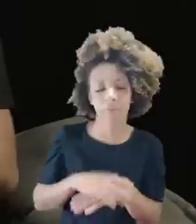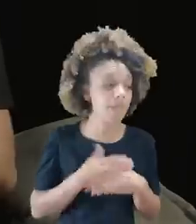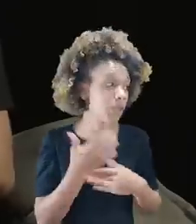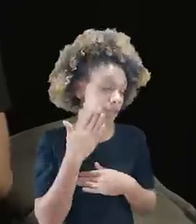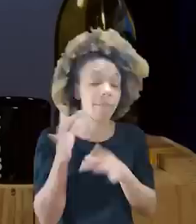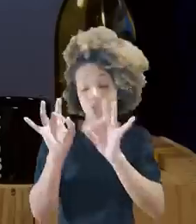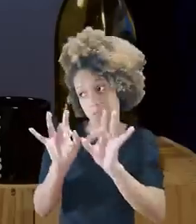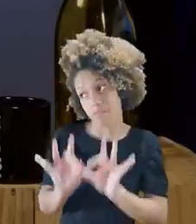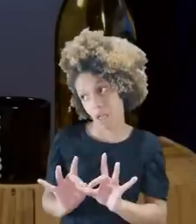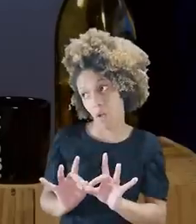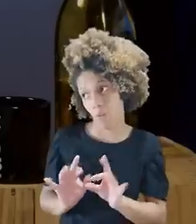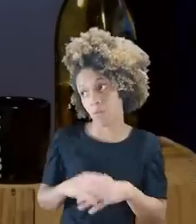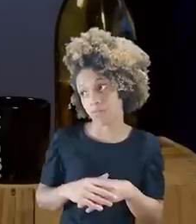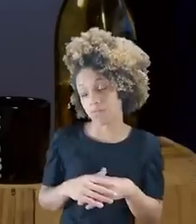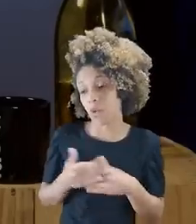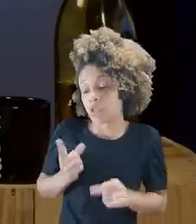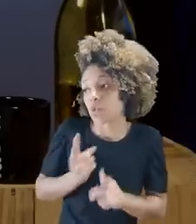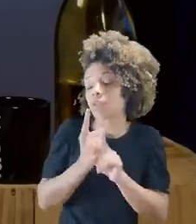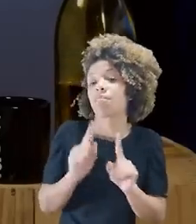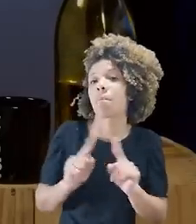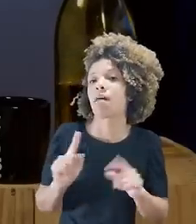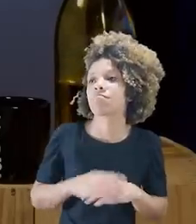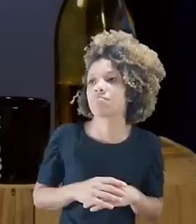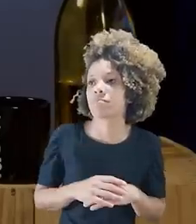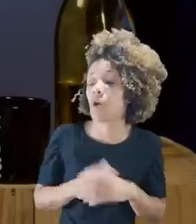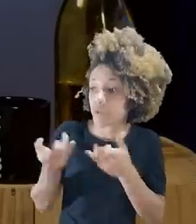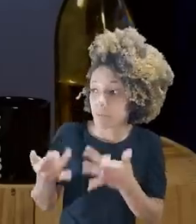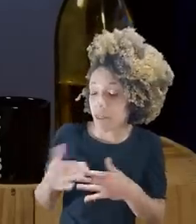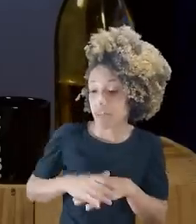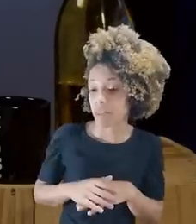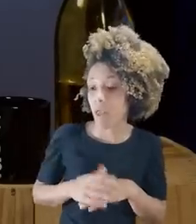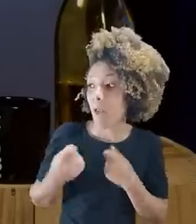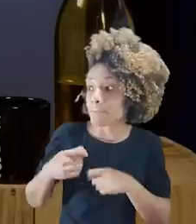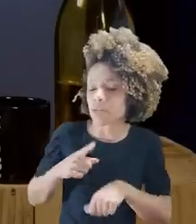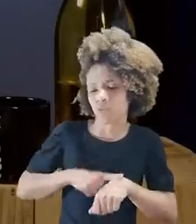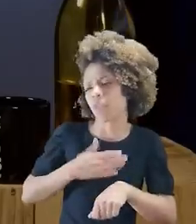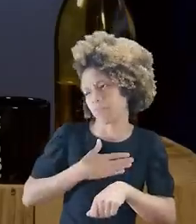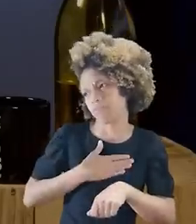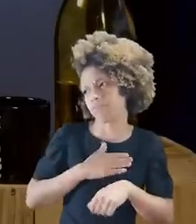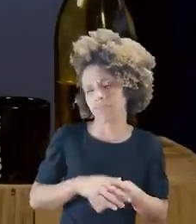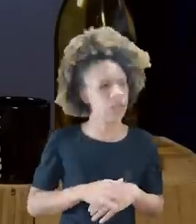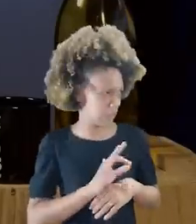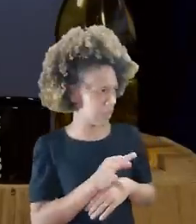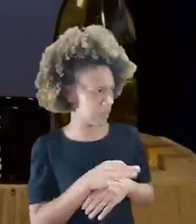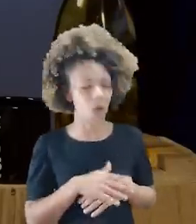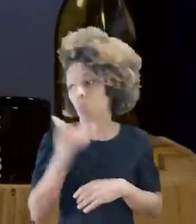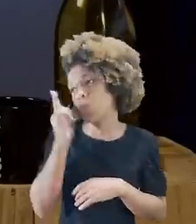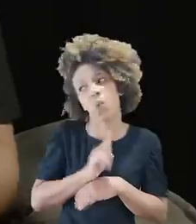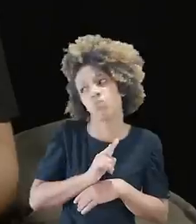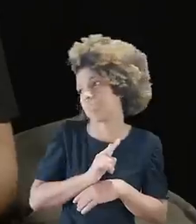né e eu sabia que ia ser especial quando a gente se encontrasse mas eu que eu falei é assim eu tenho preciso do meu tempo